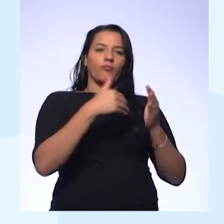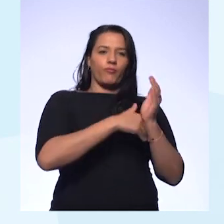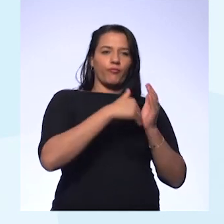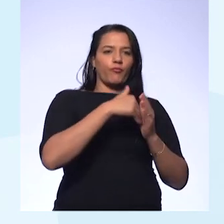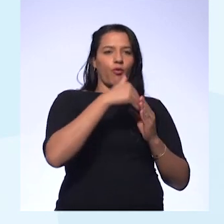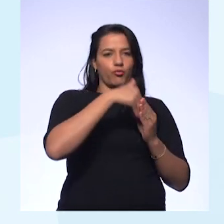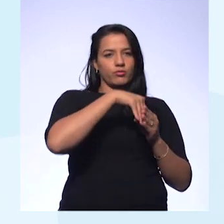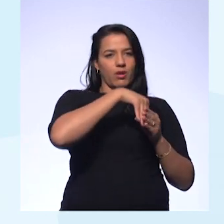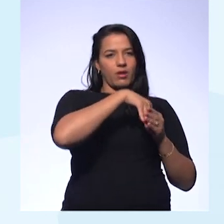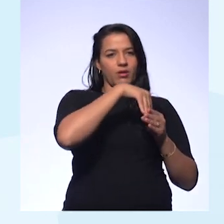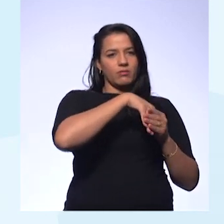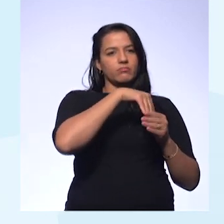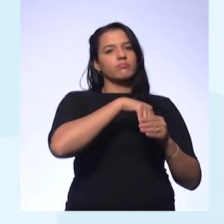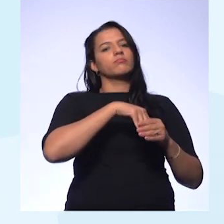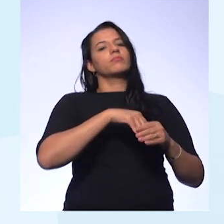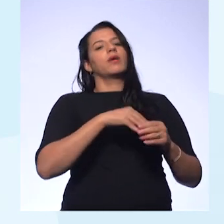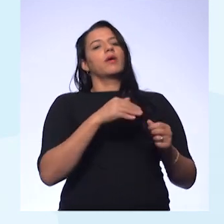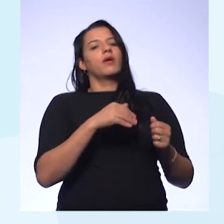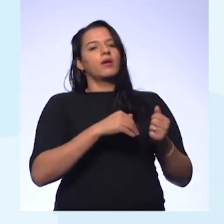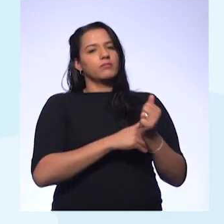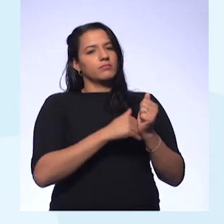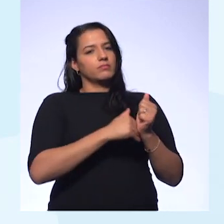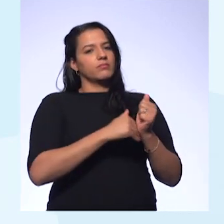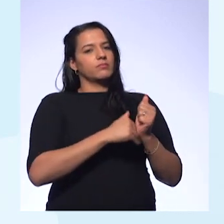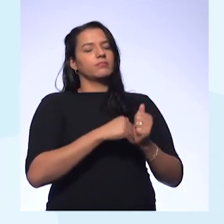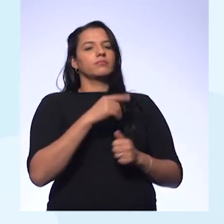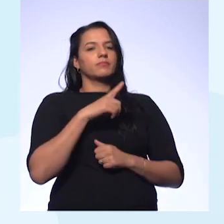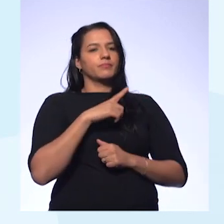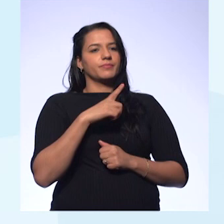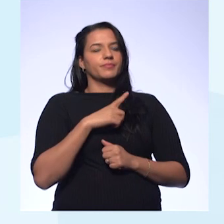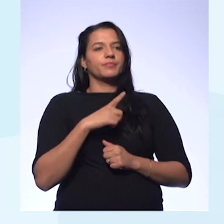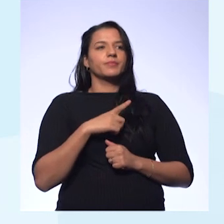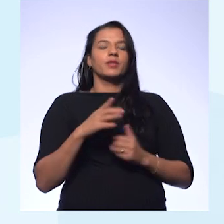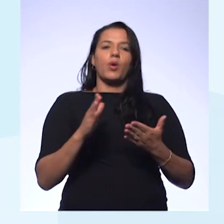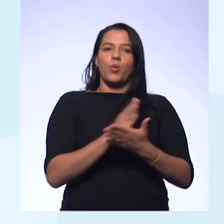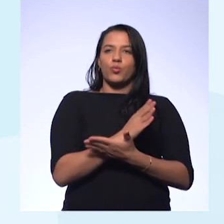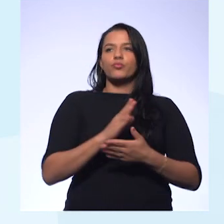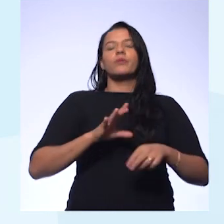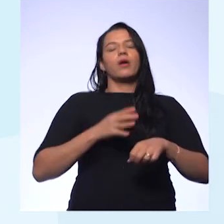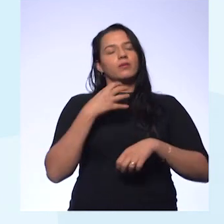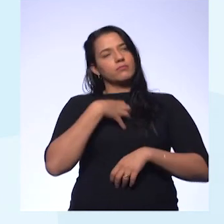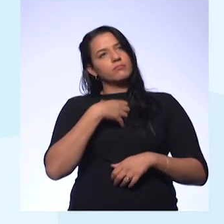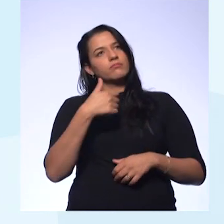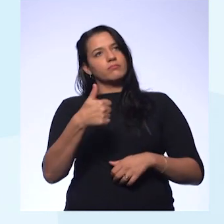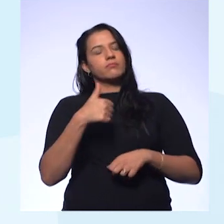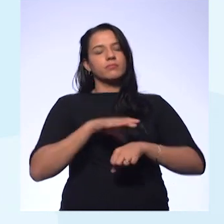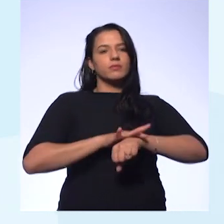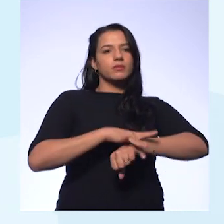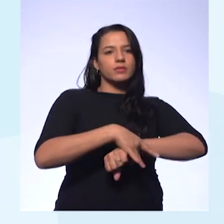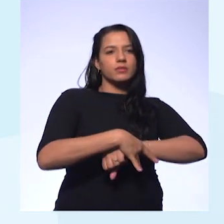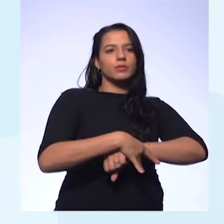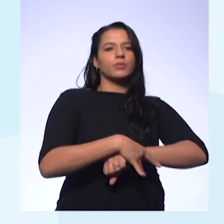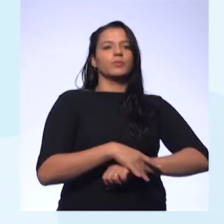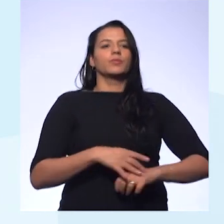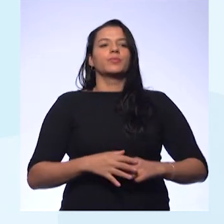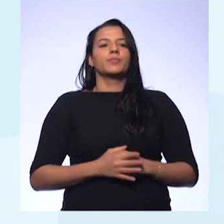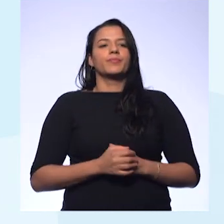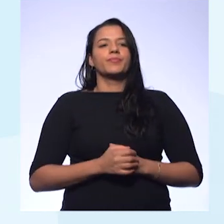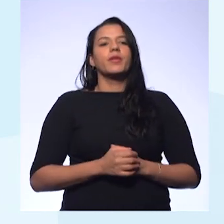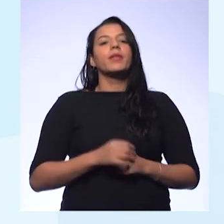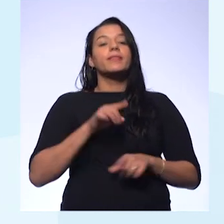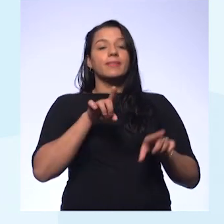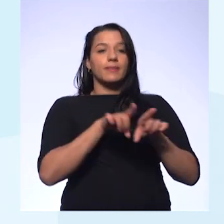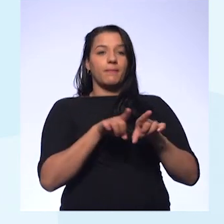liberdade, né, de escolha para a população, que esses processos eleitorais fossem mediados por uma